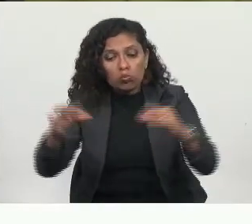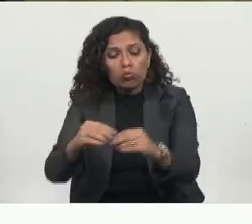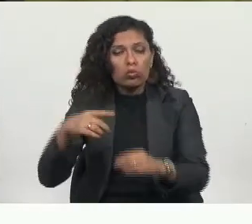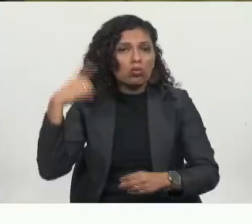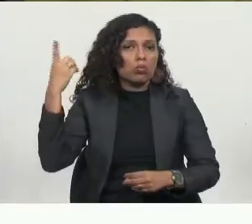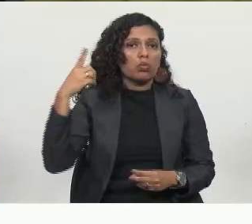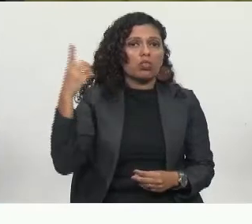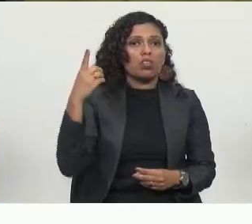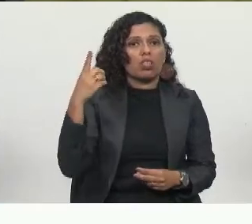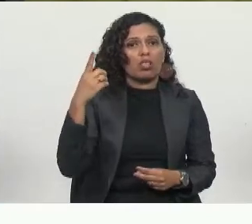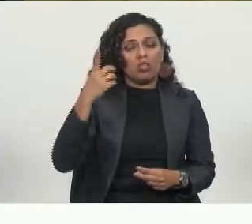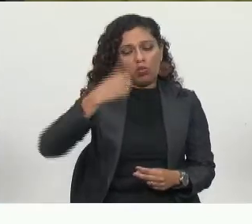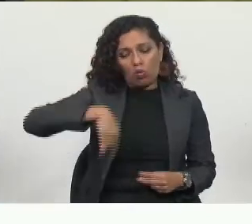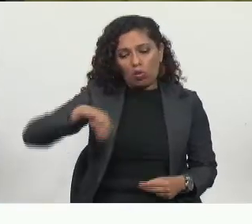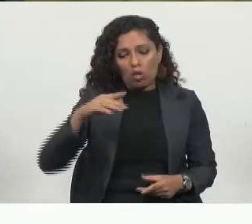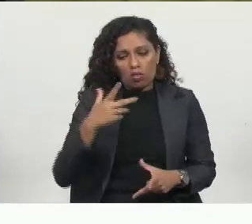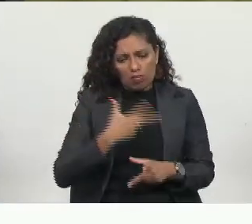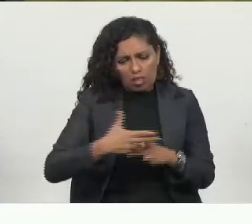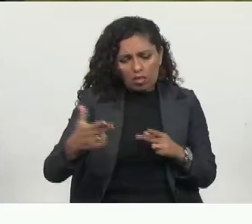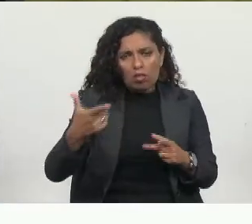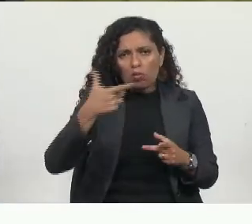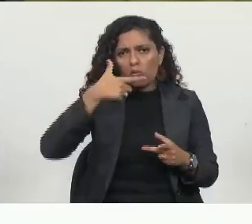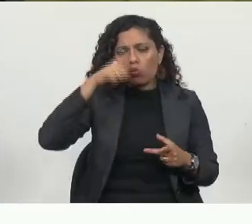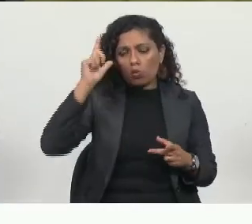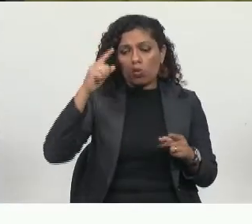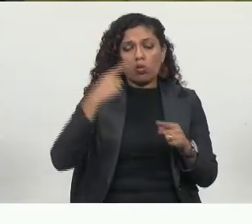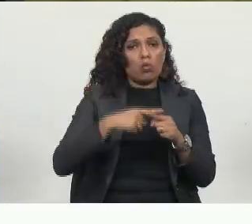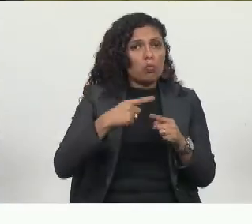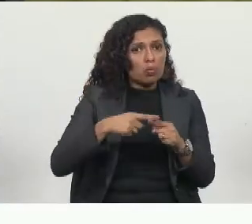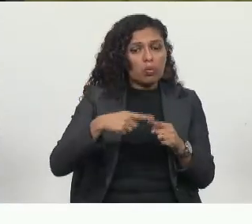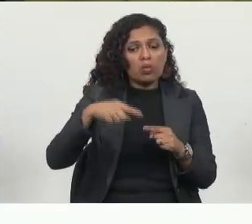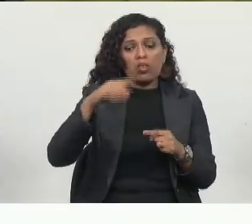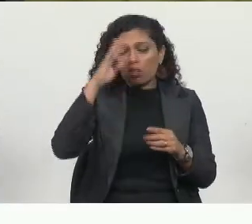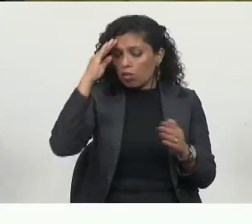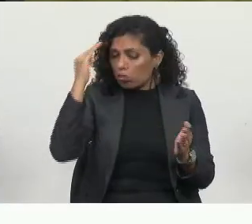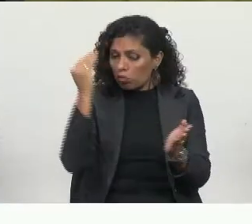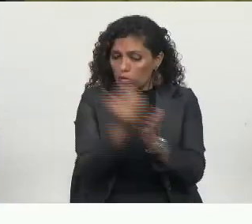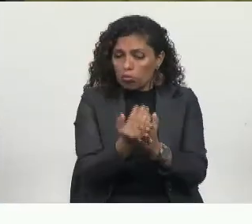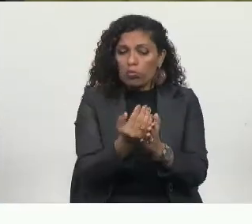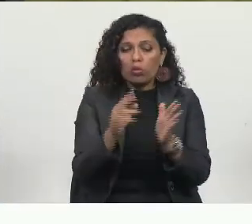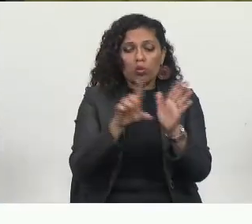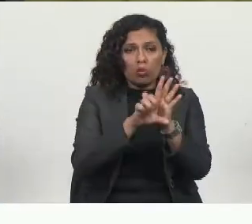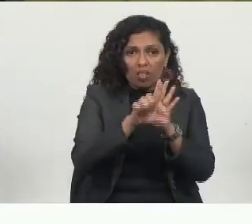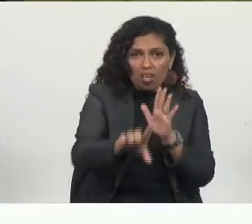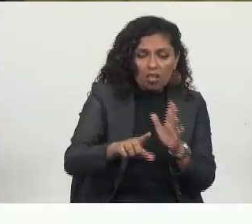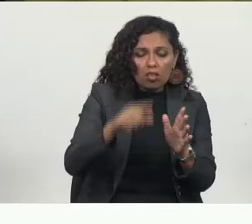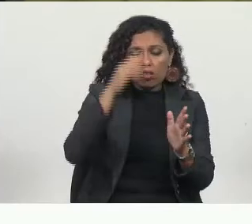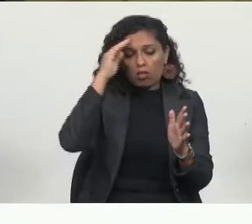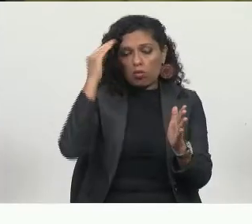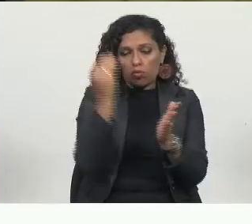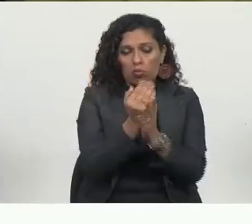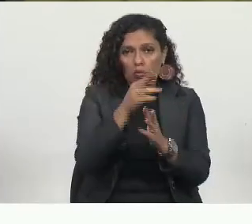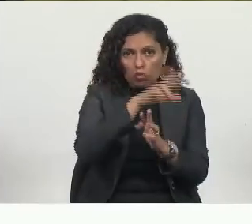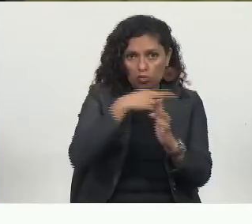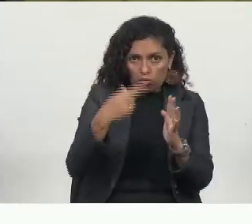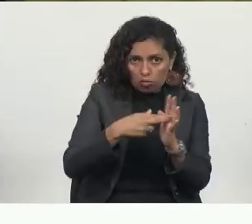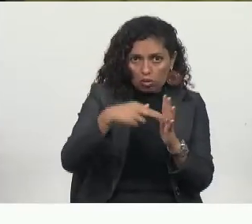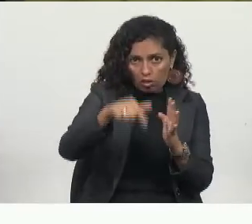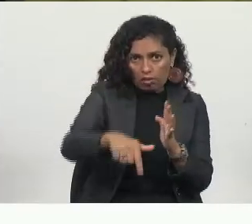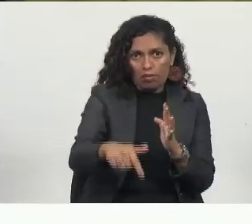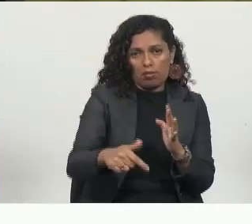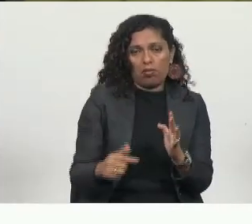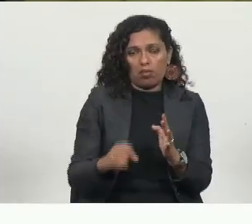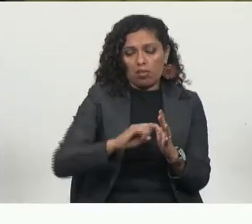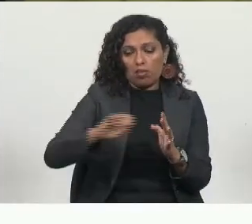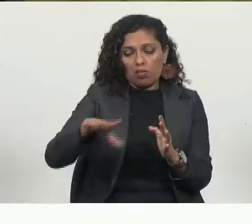foram conquistados de forma correta, democrática, e se respeitando o devido processo legislativo, quando